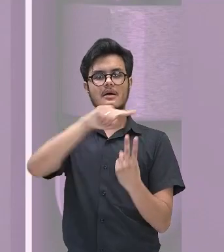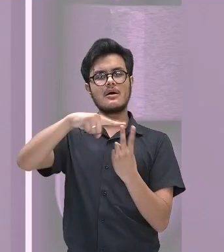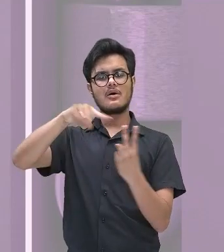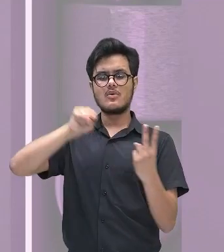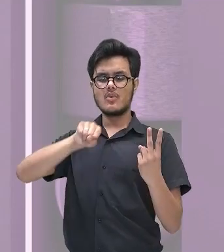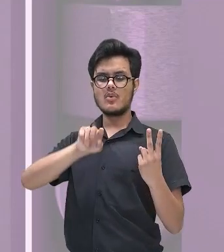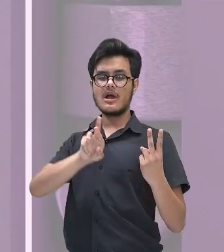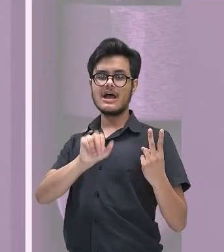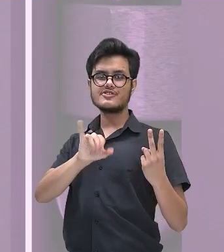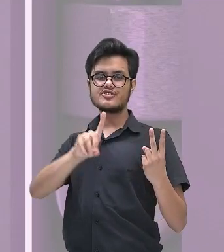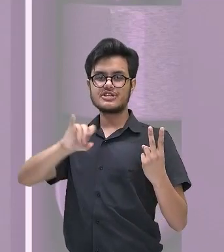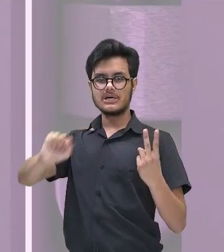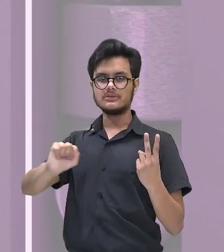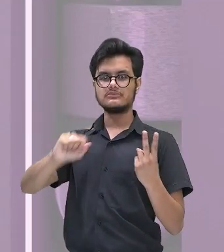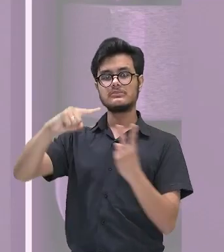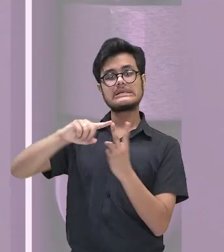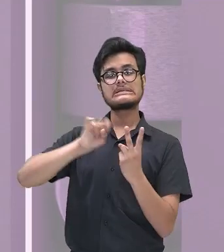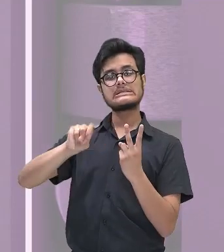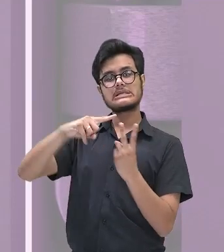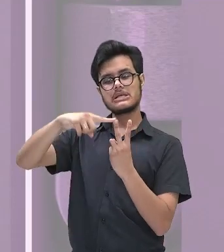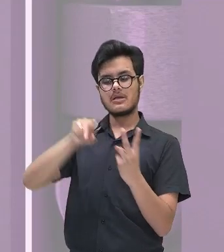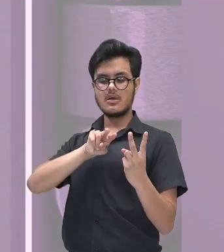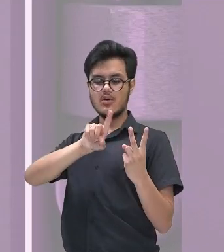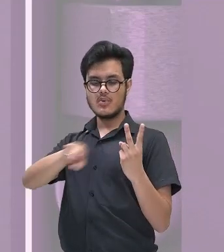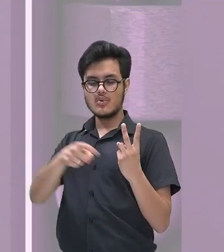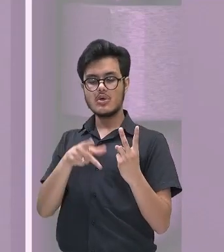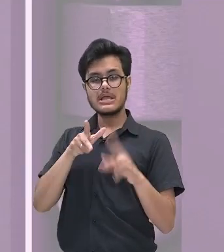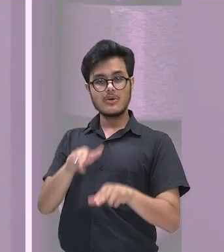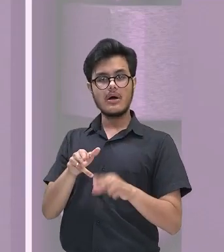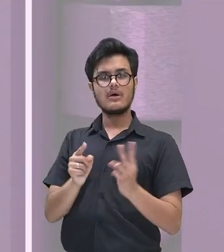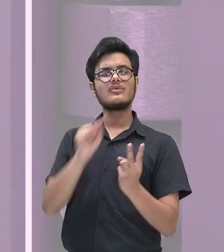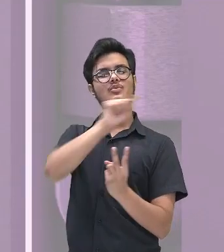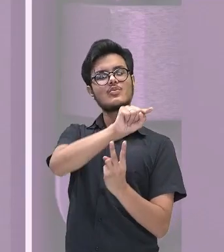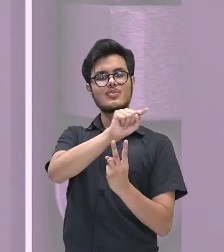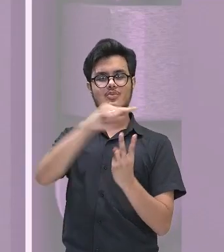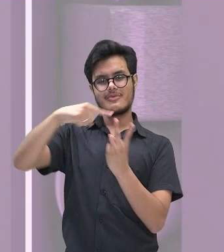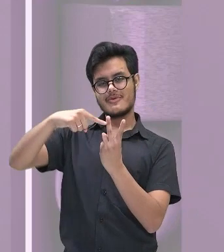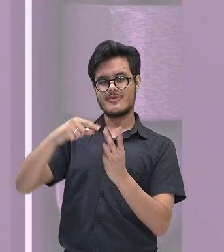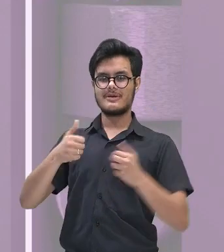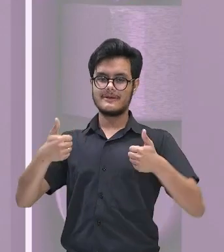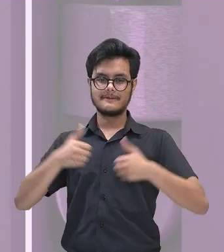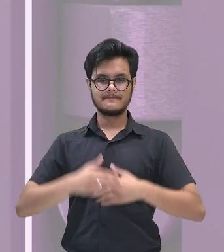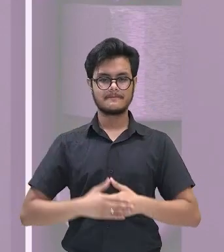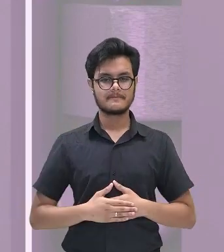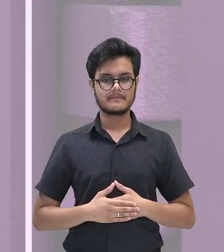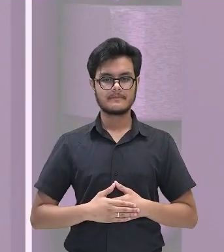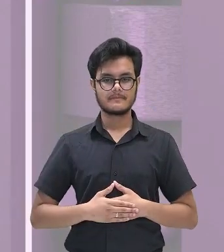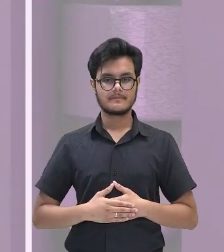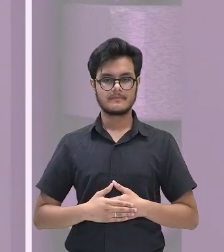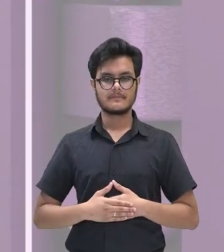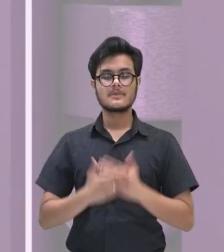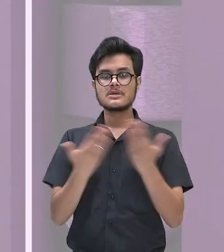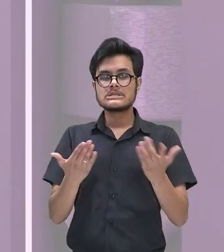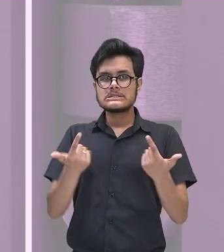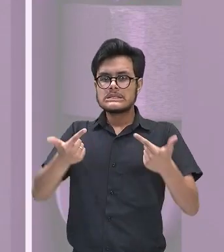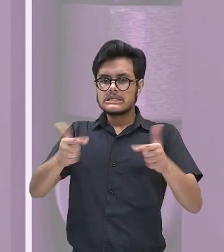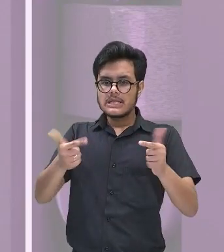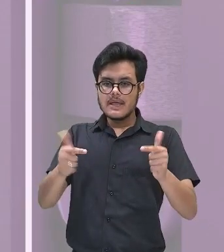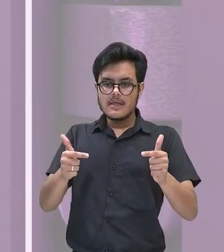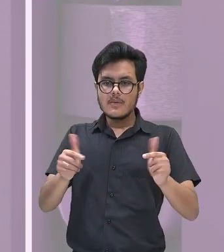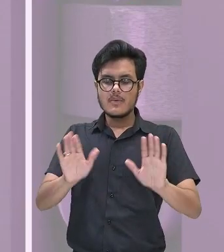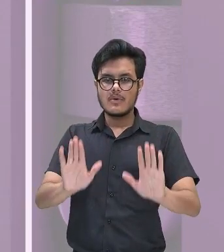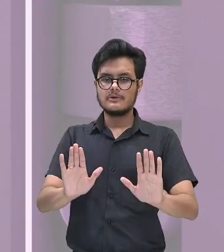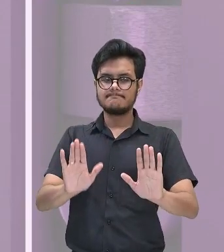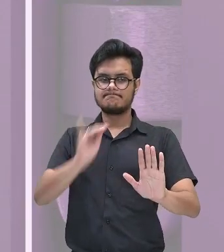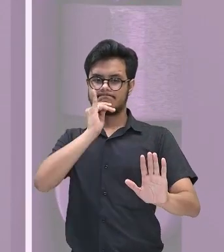radicando. Se o radicando for igual, a gente olha para os índices radicais. ok? Se nenhum for igual, a gente